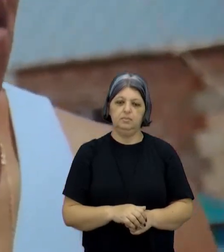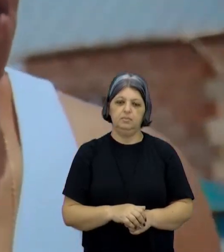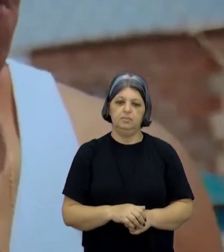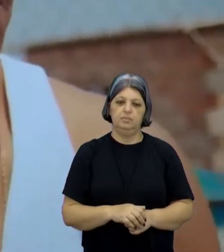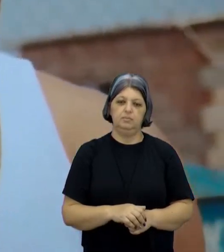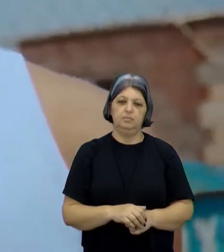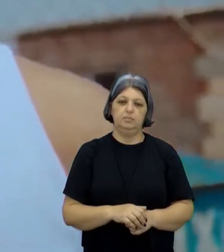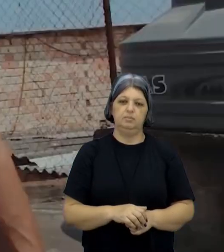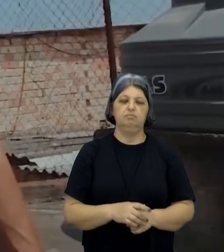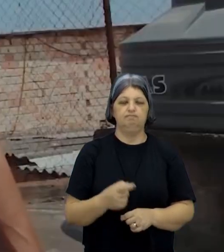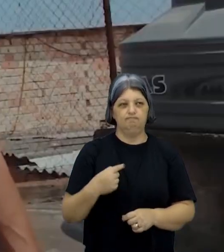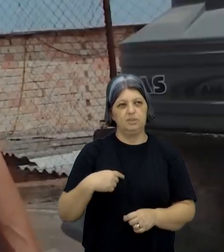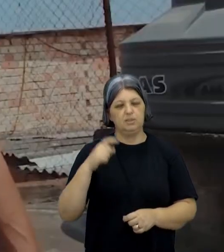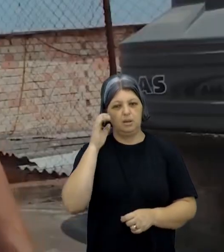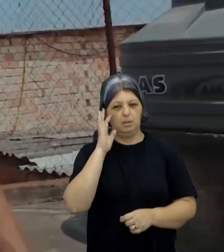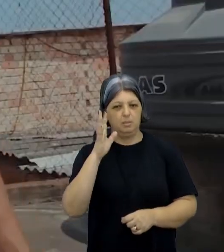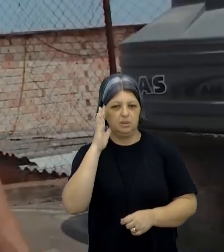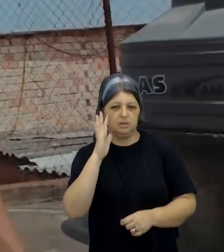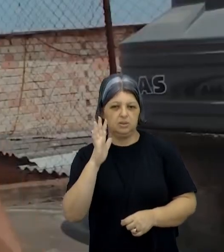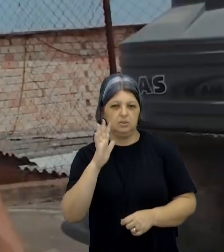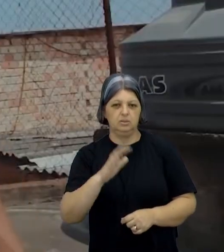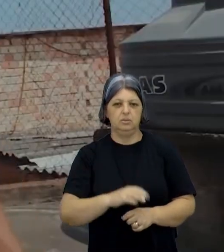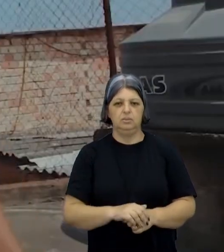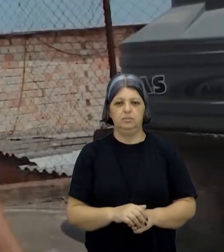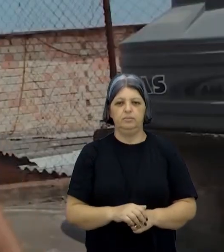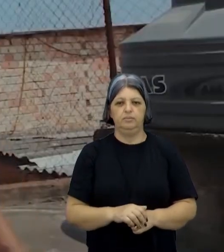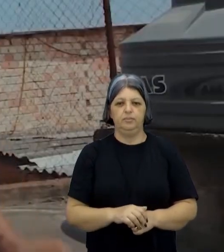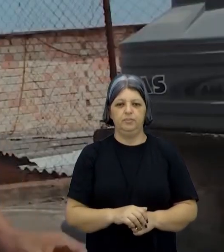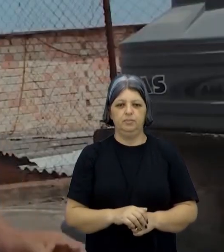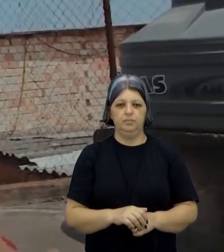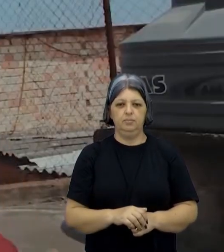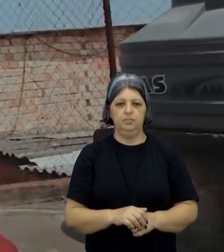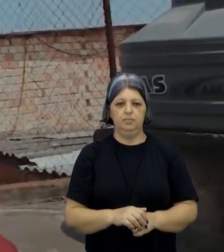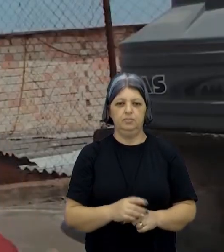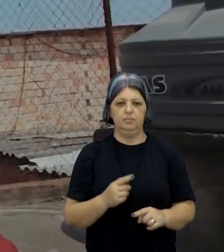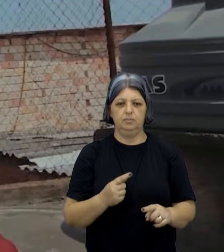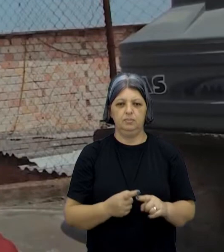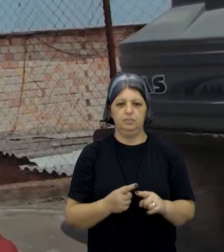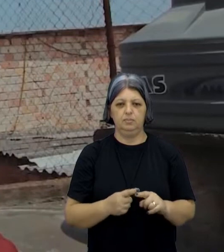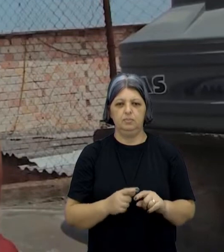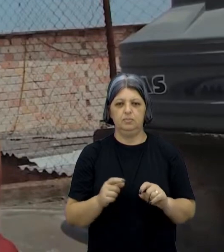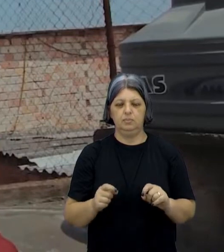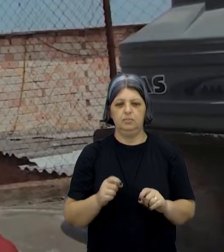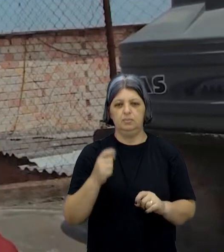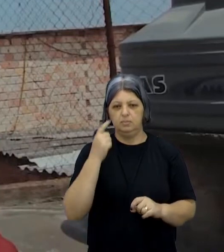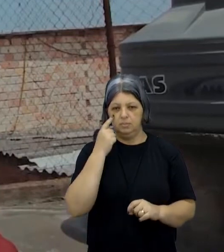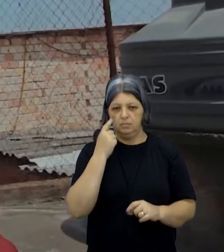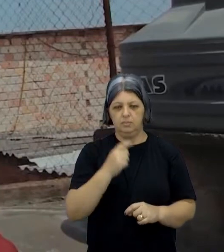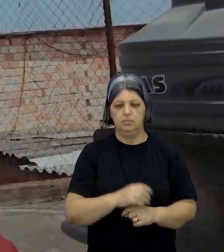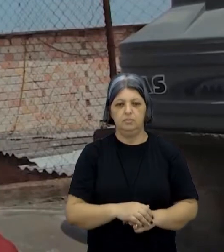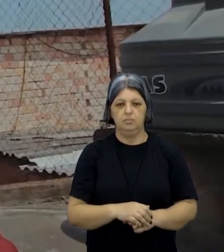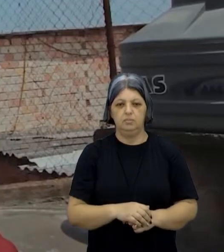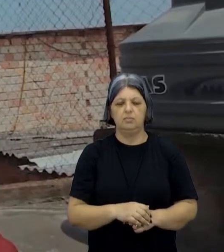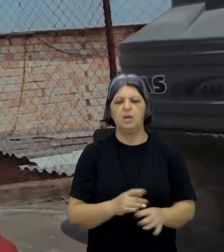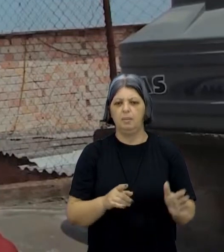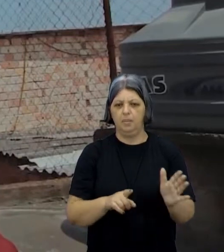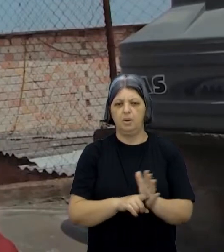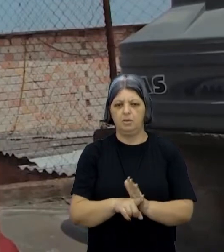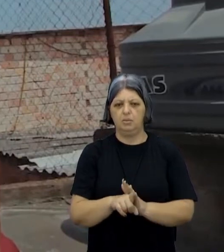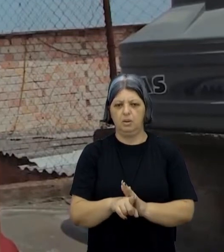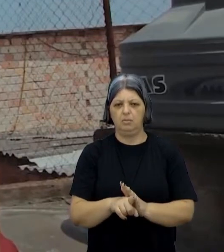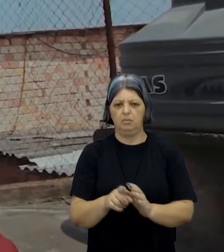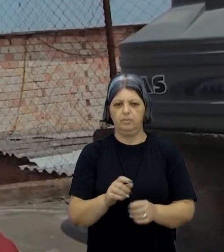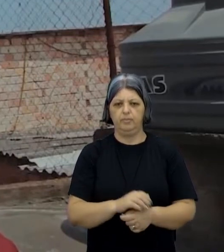alço o voo maior. É que os dois se confundem, né? Aí o repórter fica confuso. Caraca, como é que eu vou agora responder, perguntar isso? Não tá